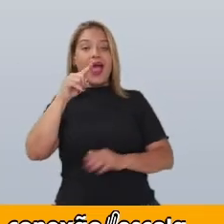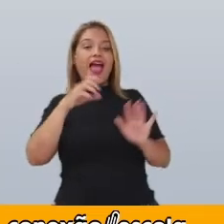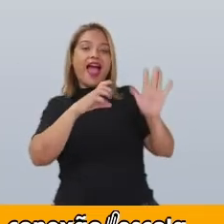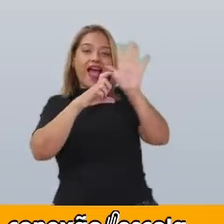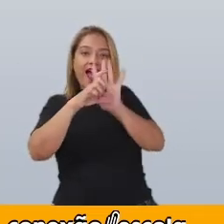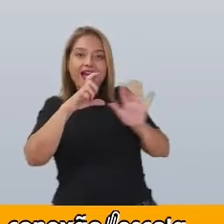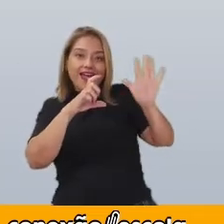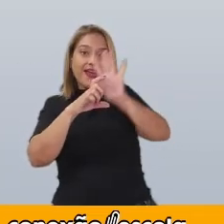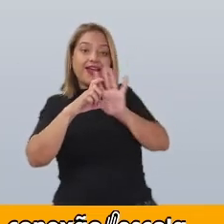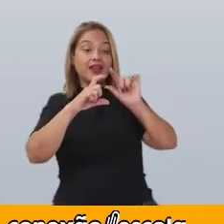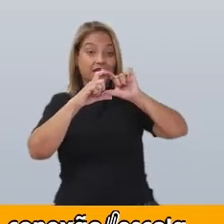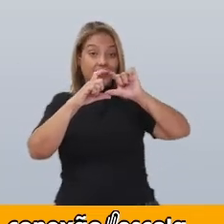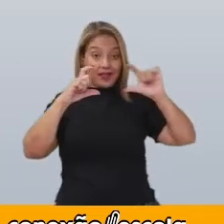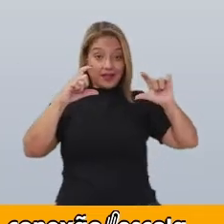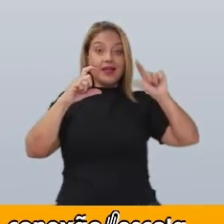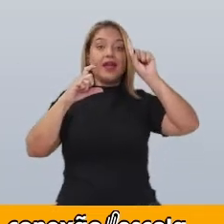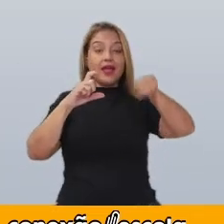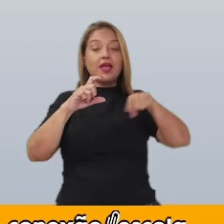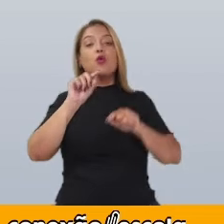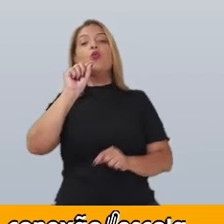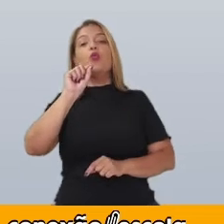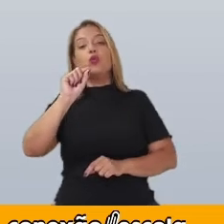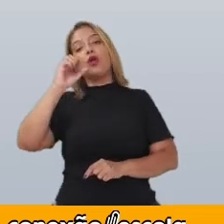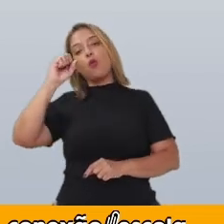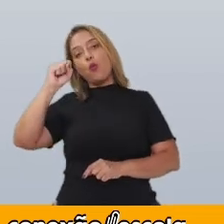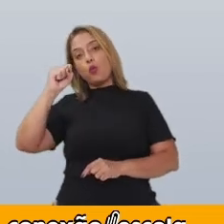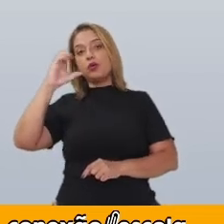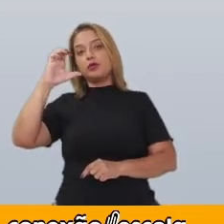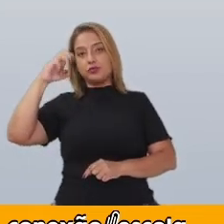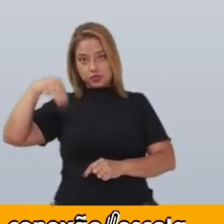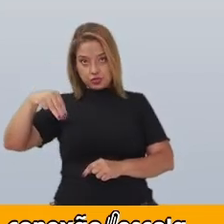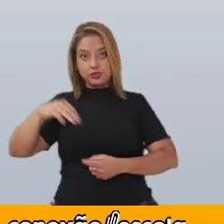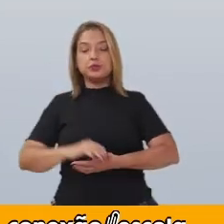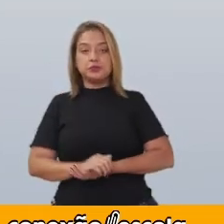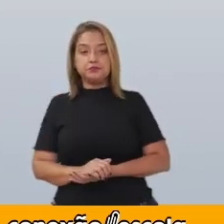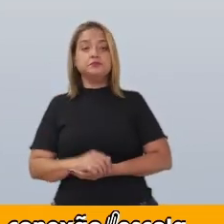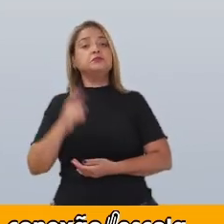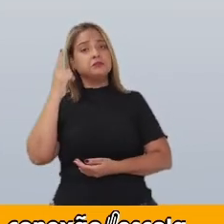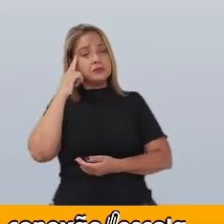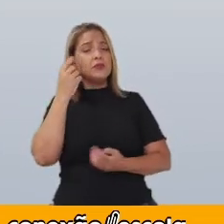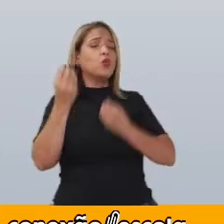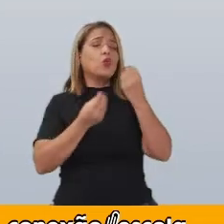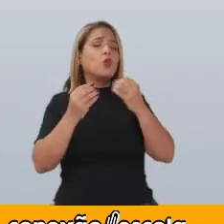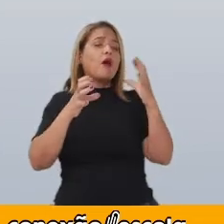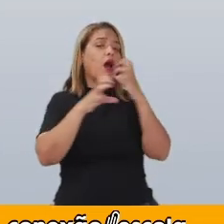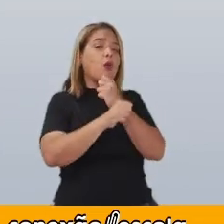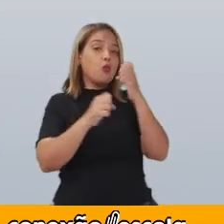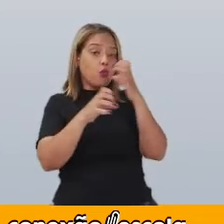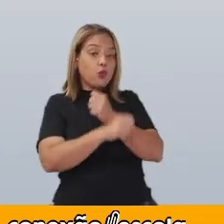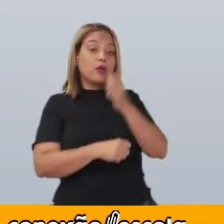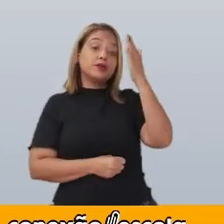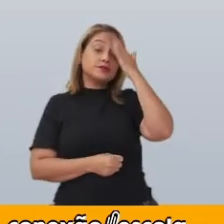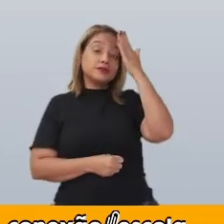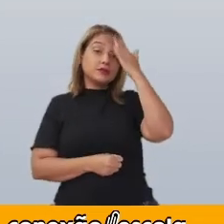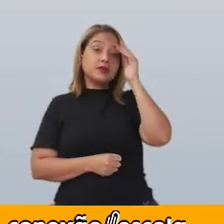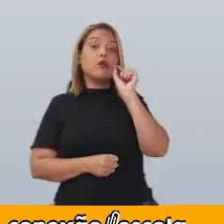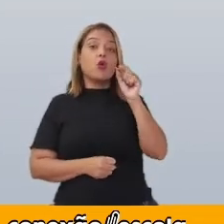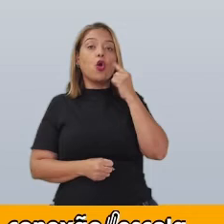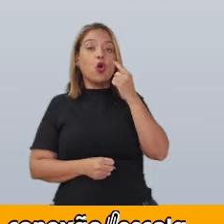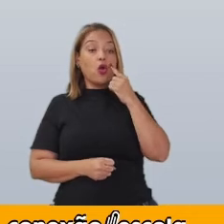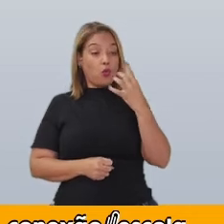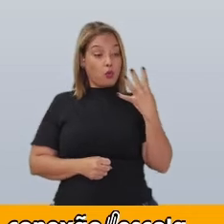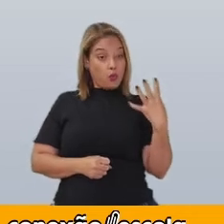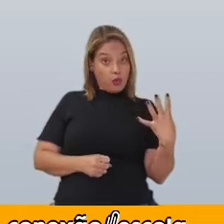é igual a 8 centímetros. Também podemos calcular essa área efetuando 4